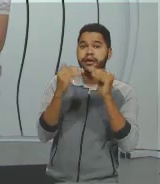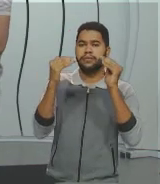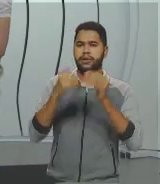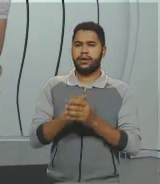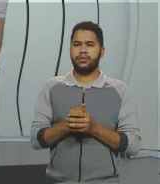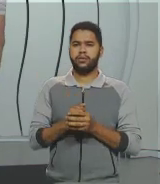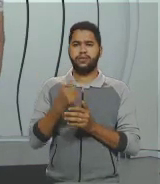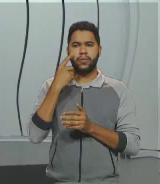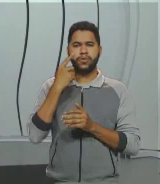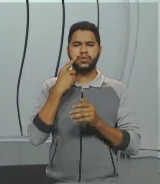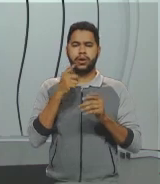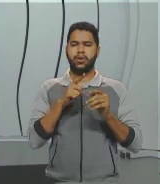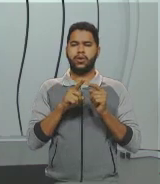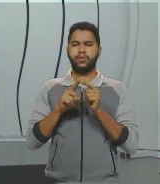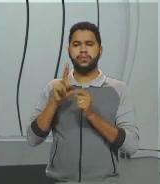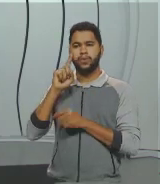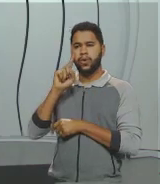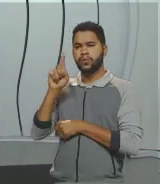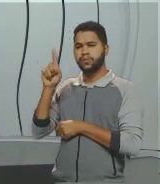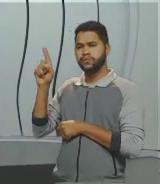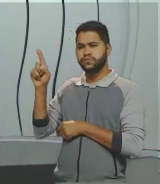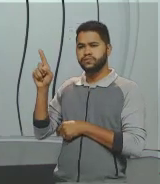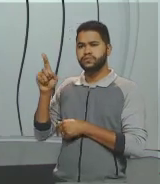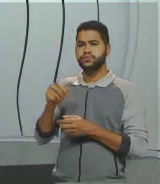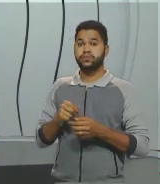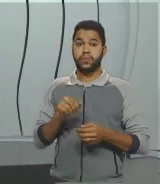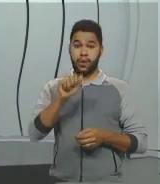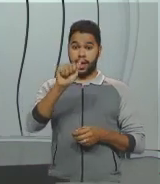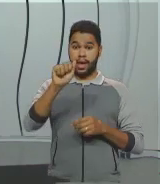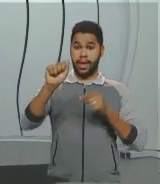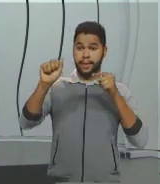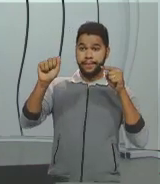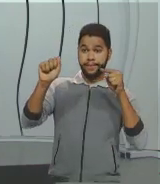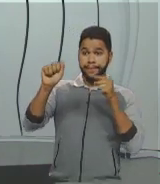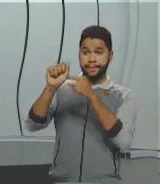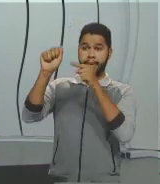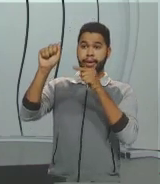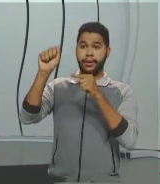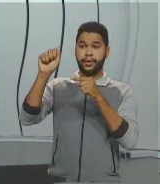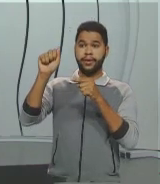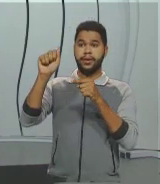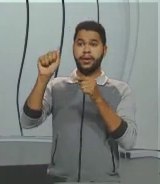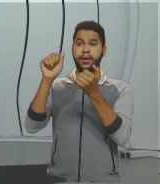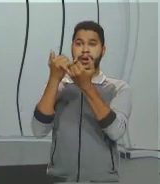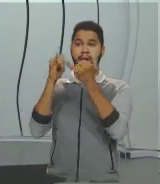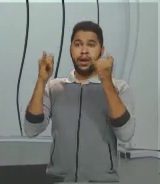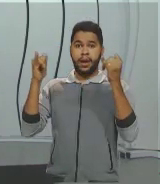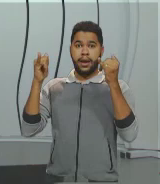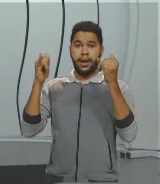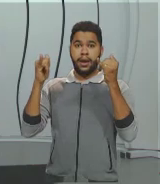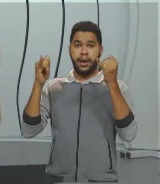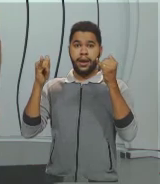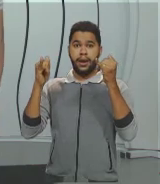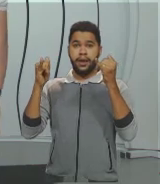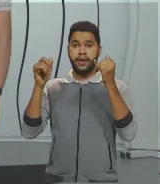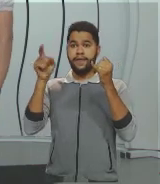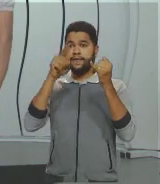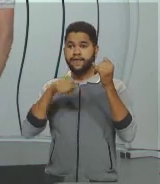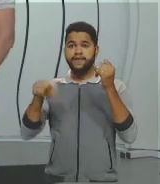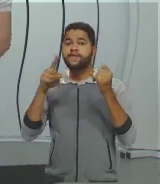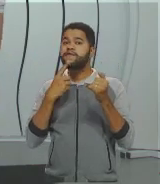para vocês. Quando ele toca no ponto A, a corrente elétrica não vai passar pelo resistor que eu circulei de